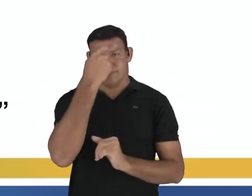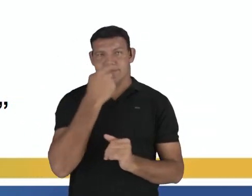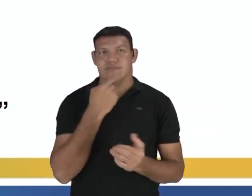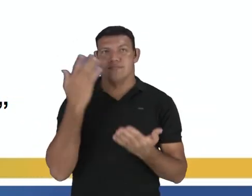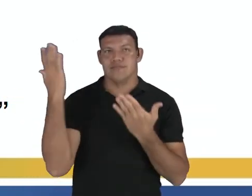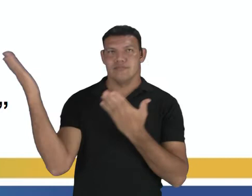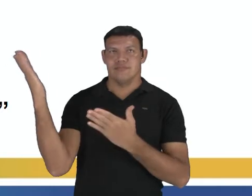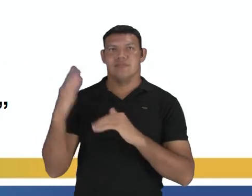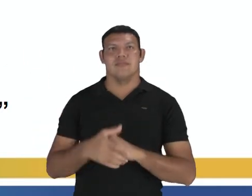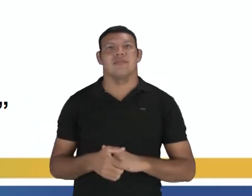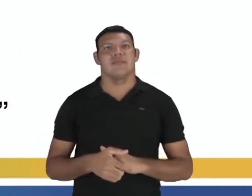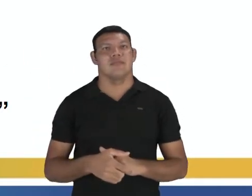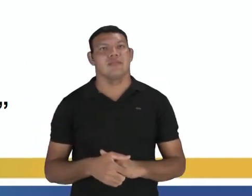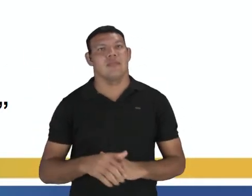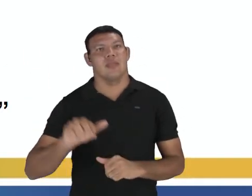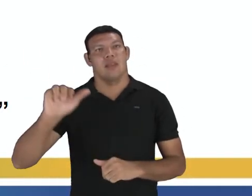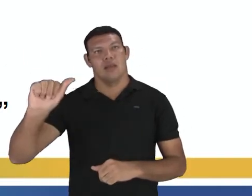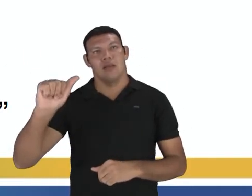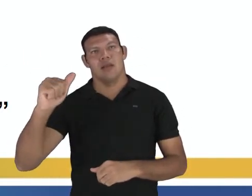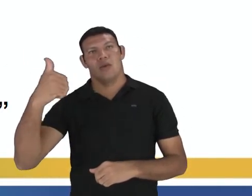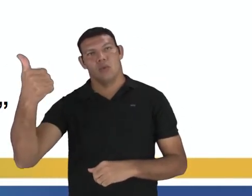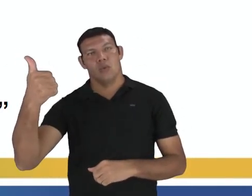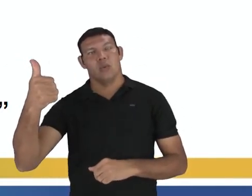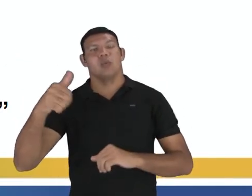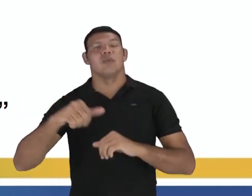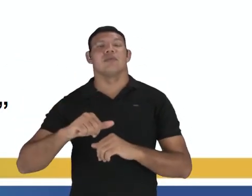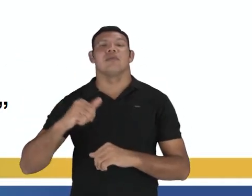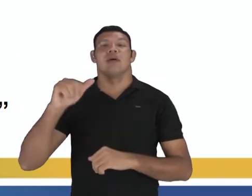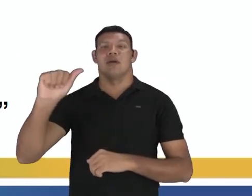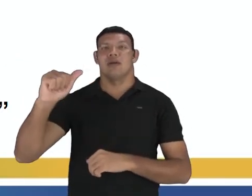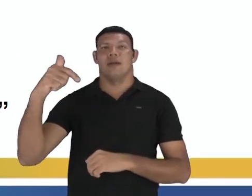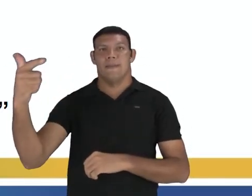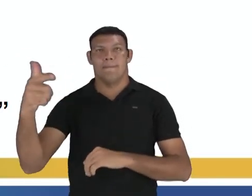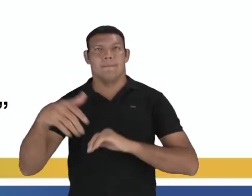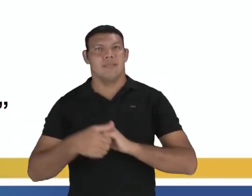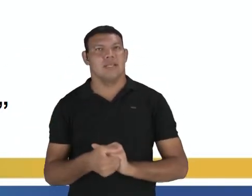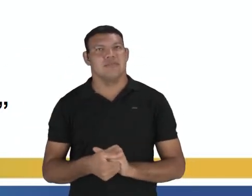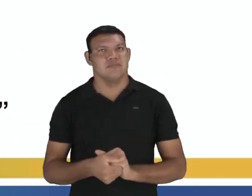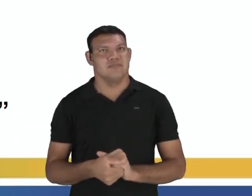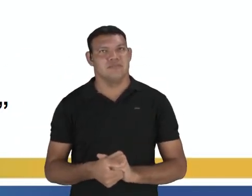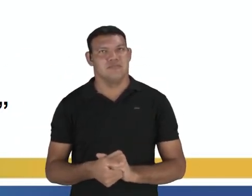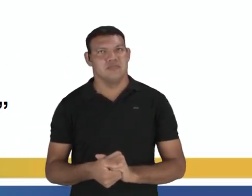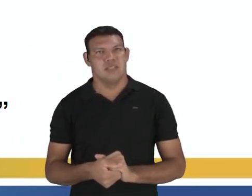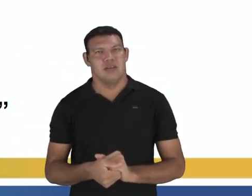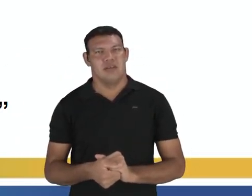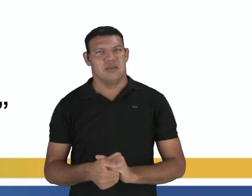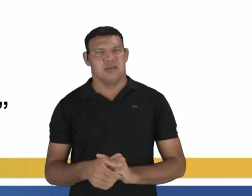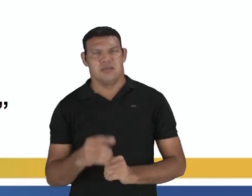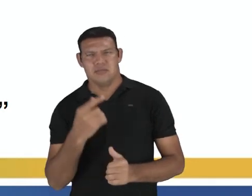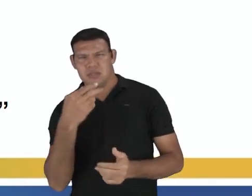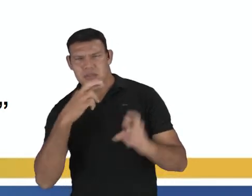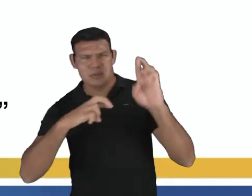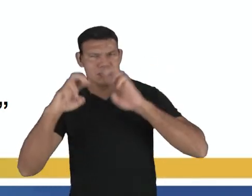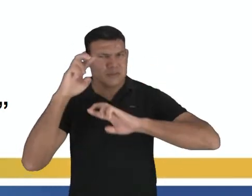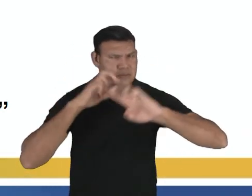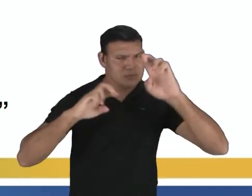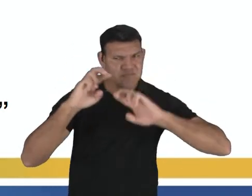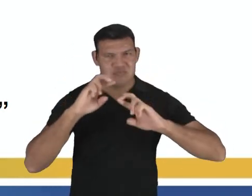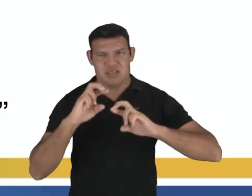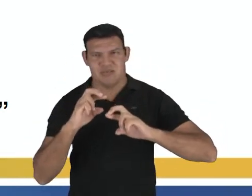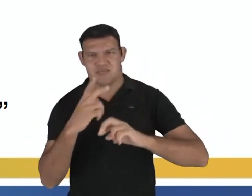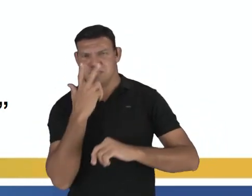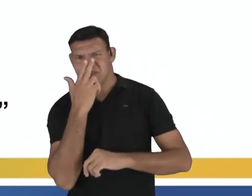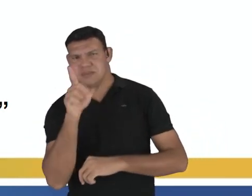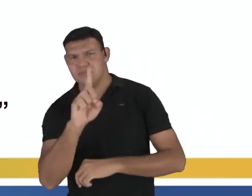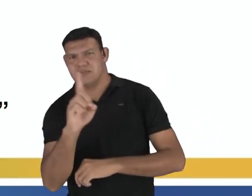aí na figura, tem a área 1 e a área 2, ele vai dizer que essas áreas são iguais. Se tu verificar, não parece ser igual, mas o que vai acontecer é